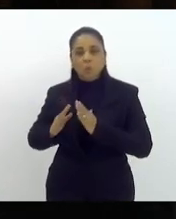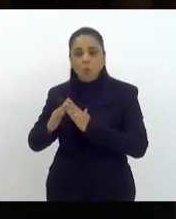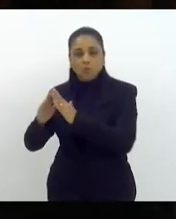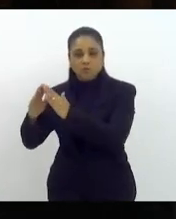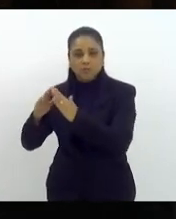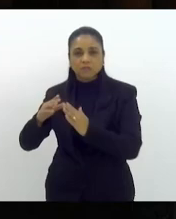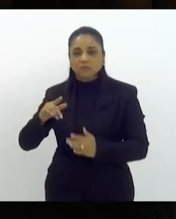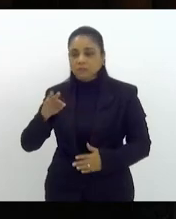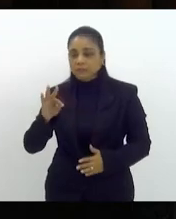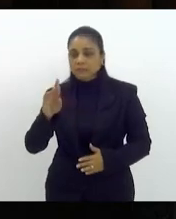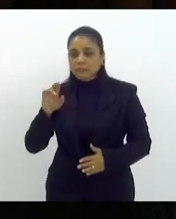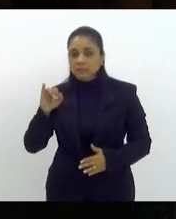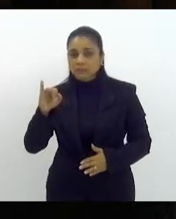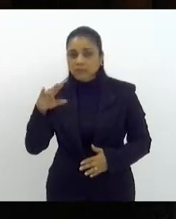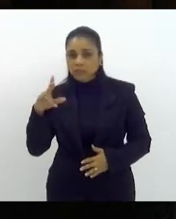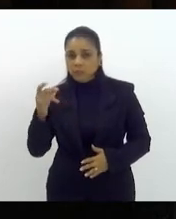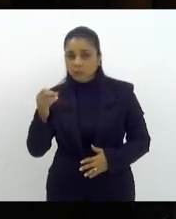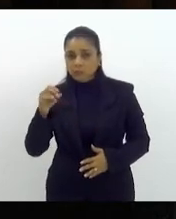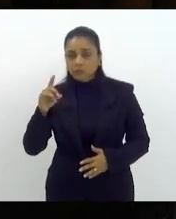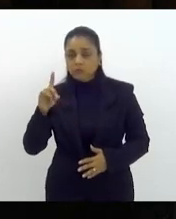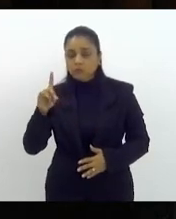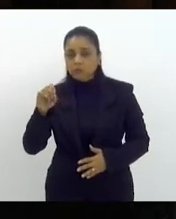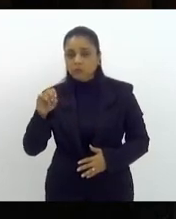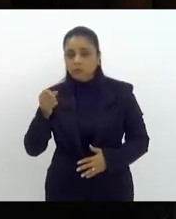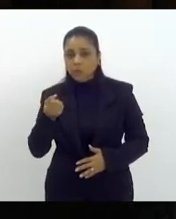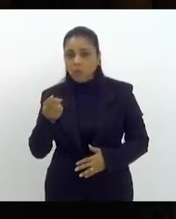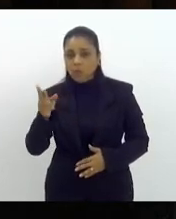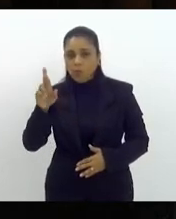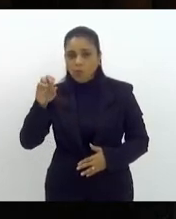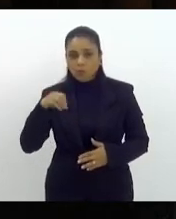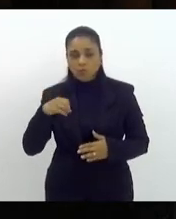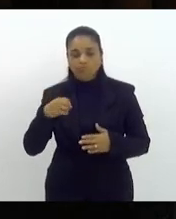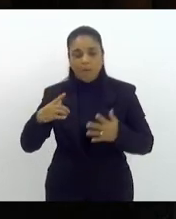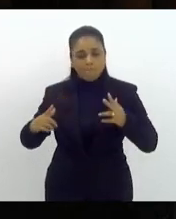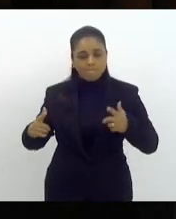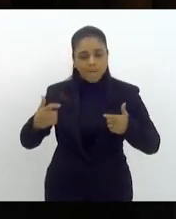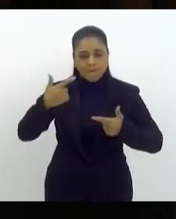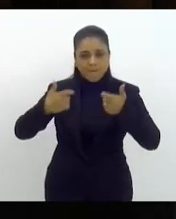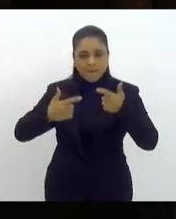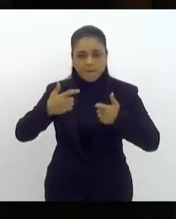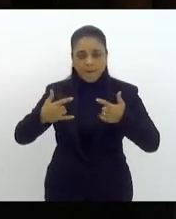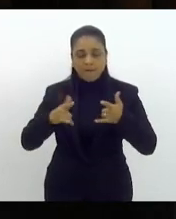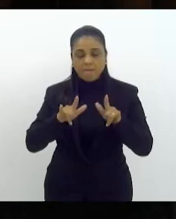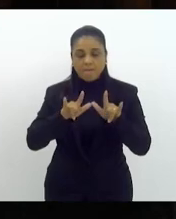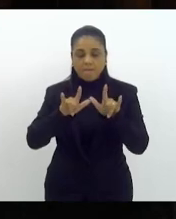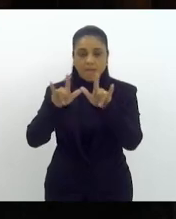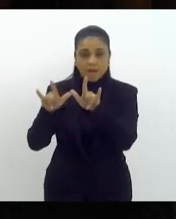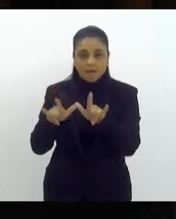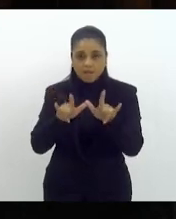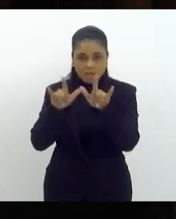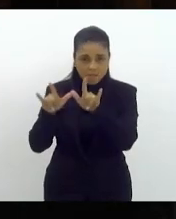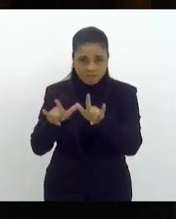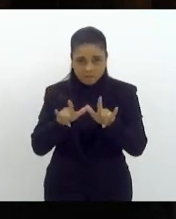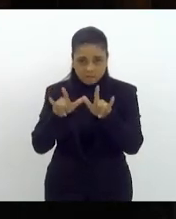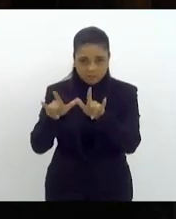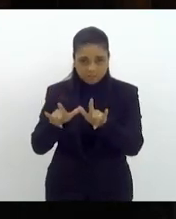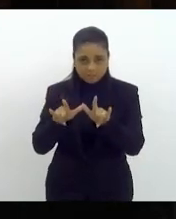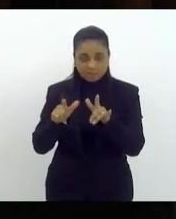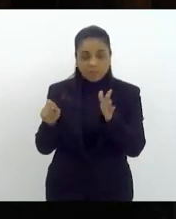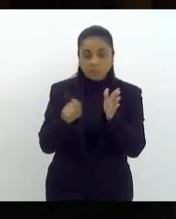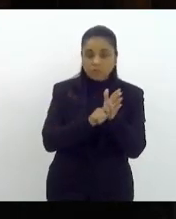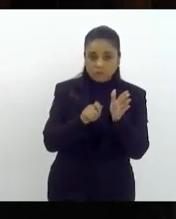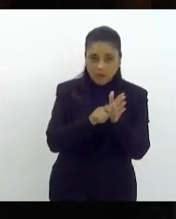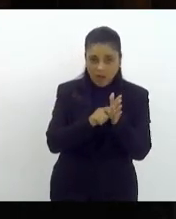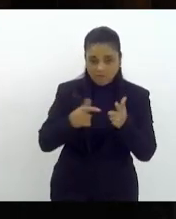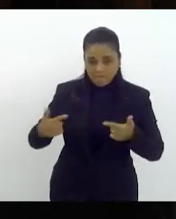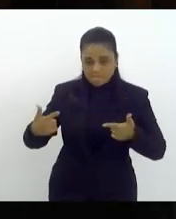num conflito tremendo entre o tráfico e a milícia fazer uma instalação implementação